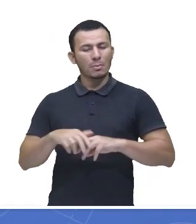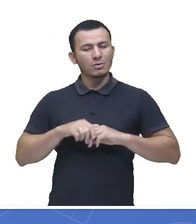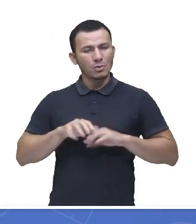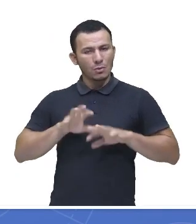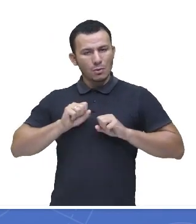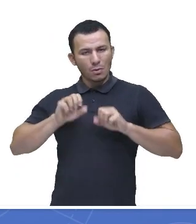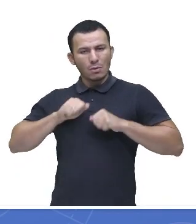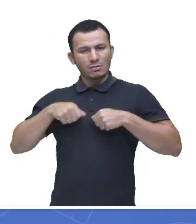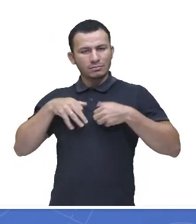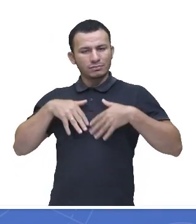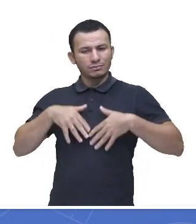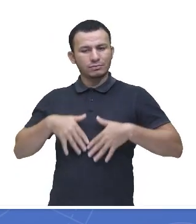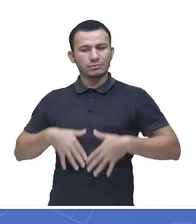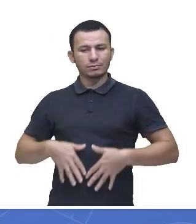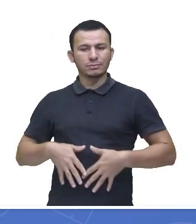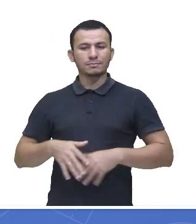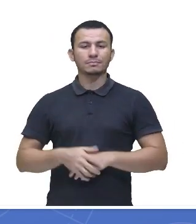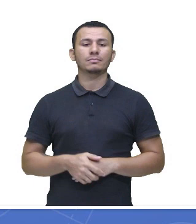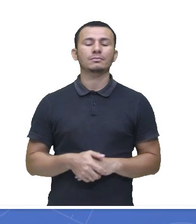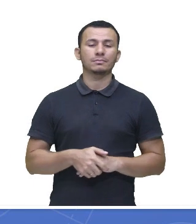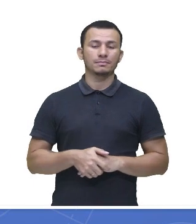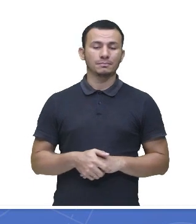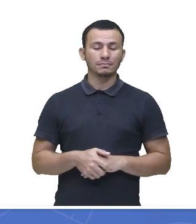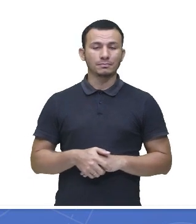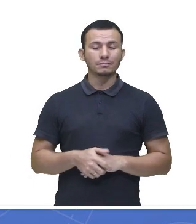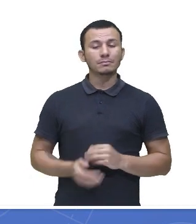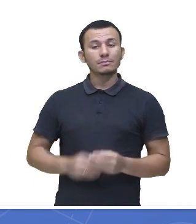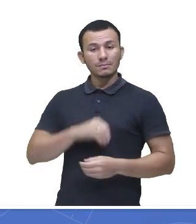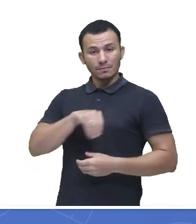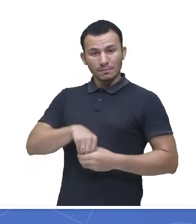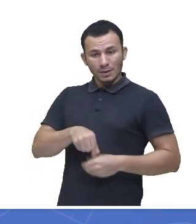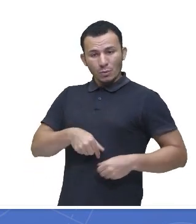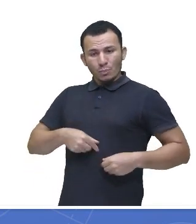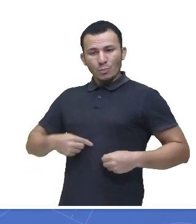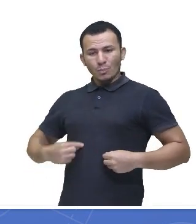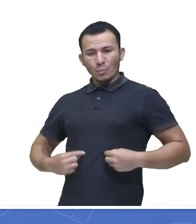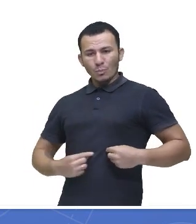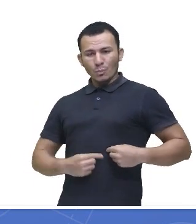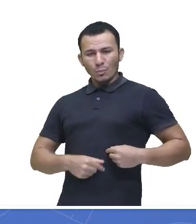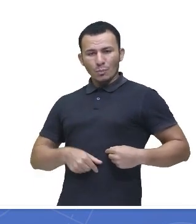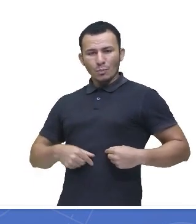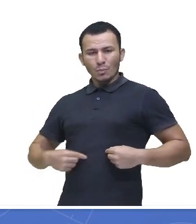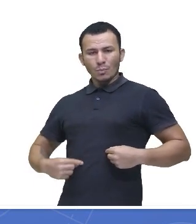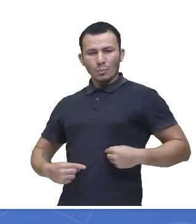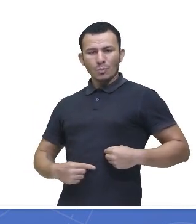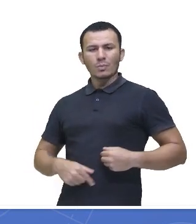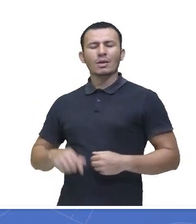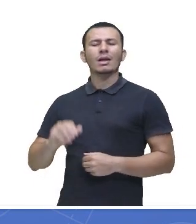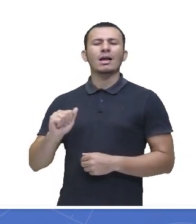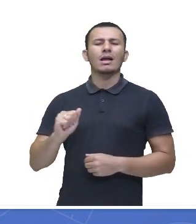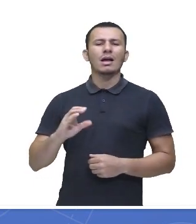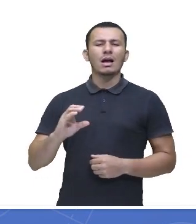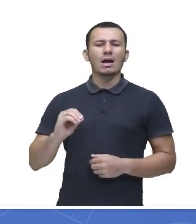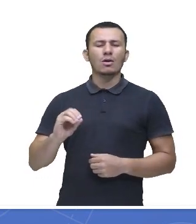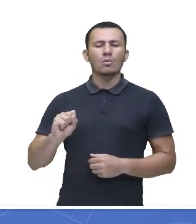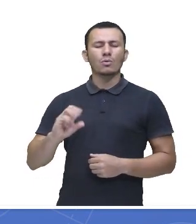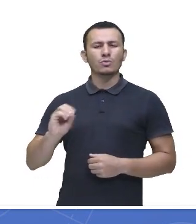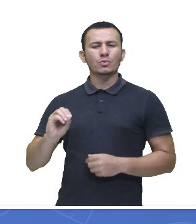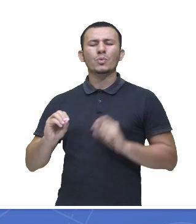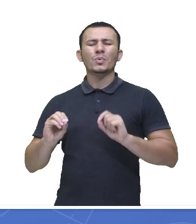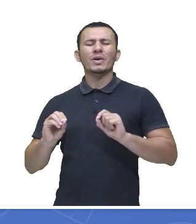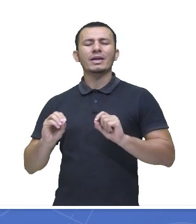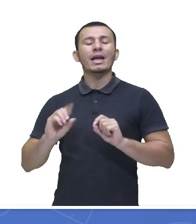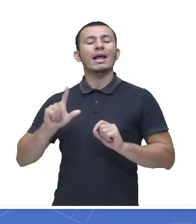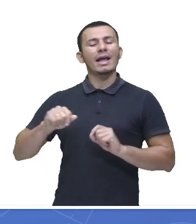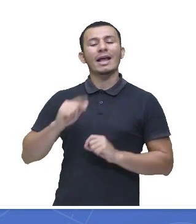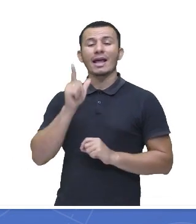delgado. Gente, no intestino delgado, o alimento ele passa a ter um aspecto aquoso. Aquoso lembra o quê? Água,